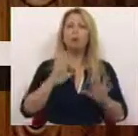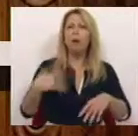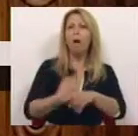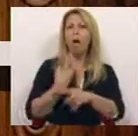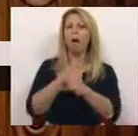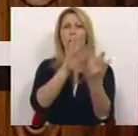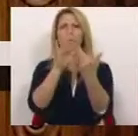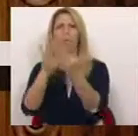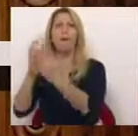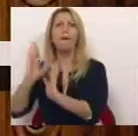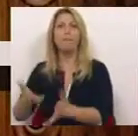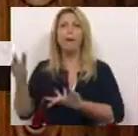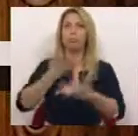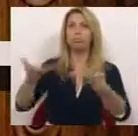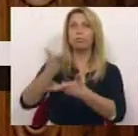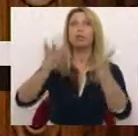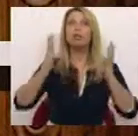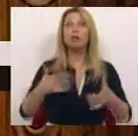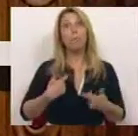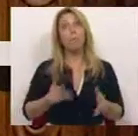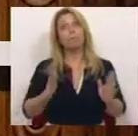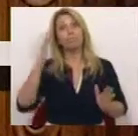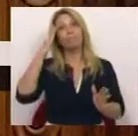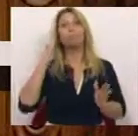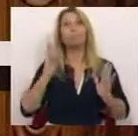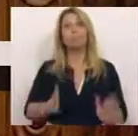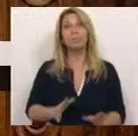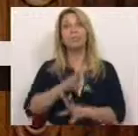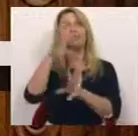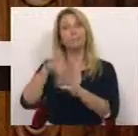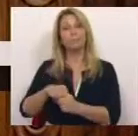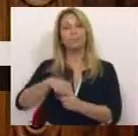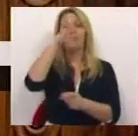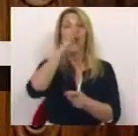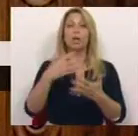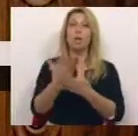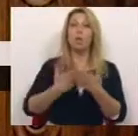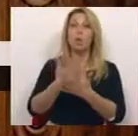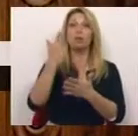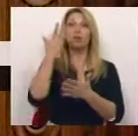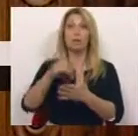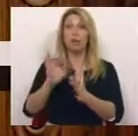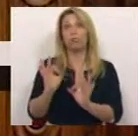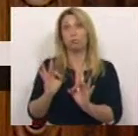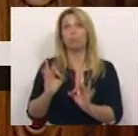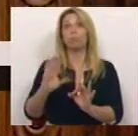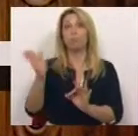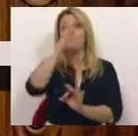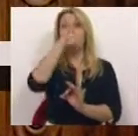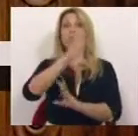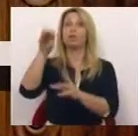consideramos que era também necessário envolver o próprio Ministério dos Negócios Estrangeiros e o próprio Primeiro-Ministro nesta